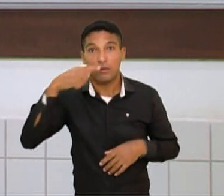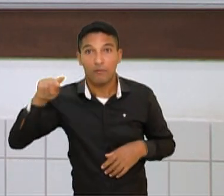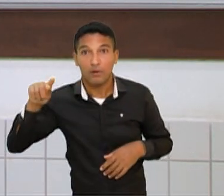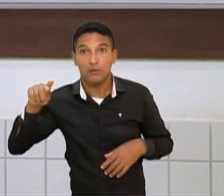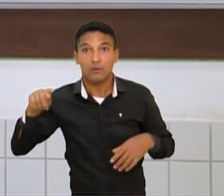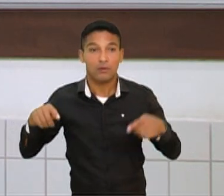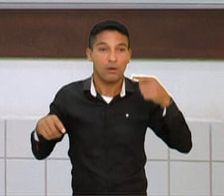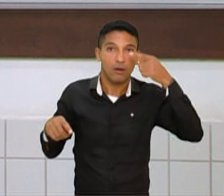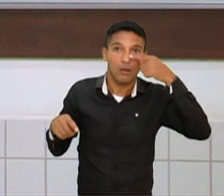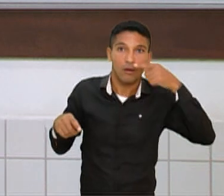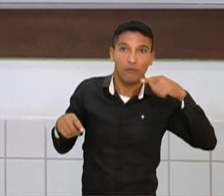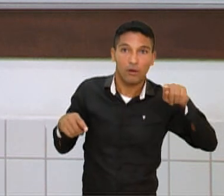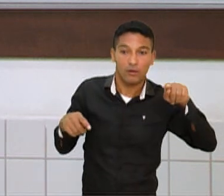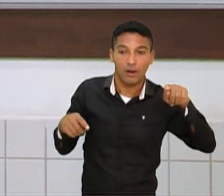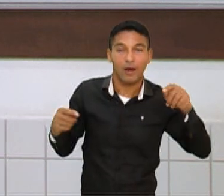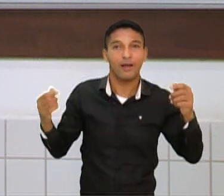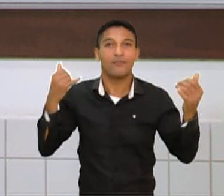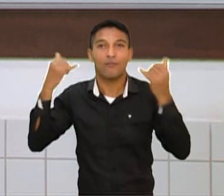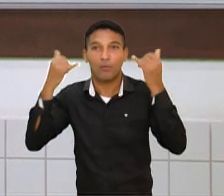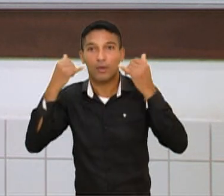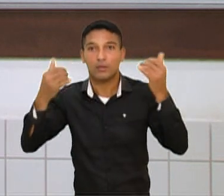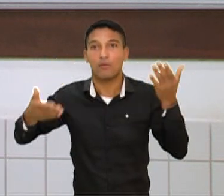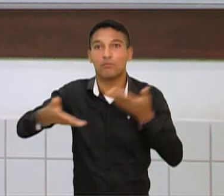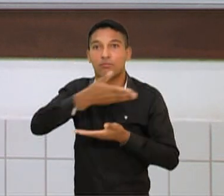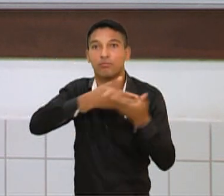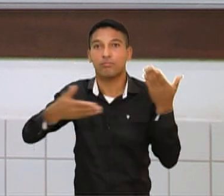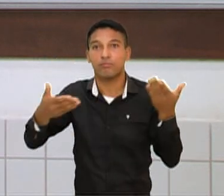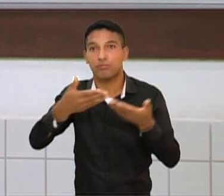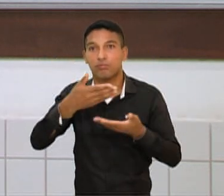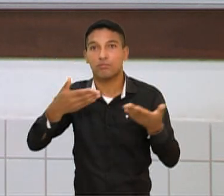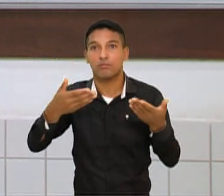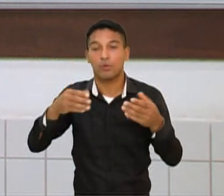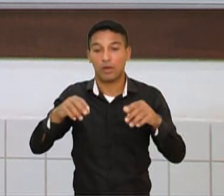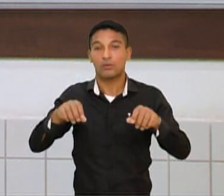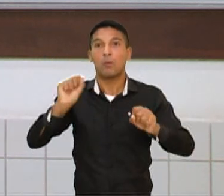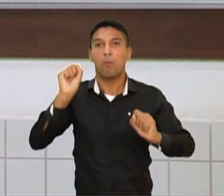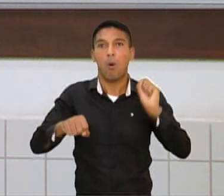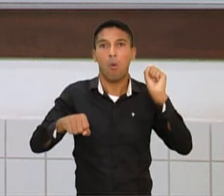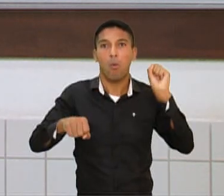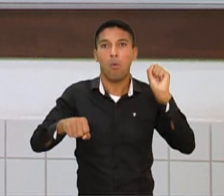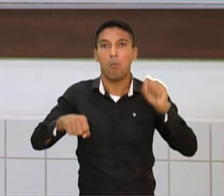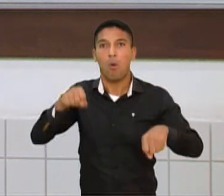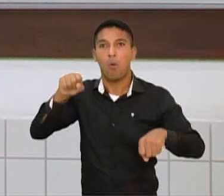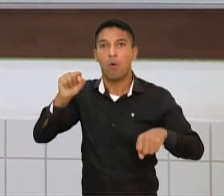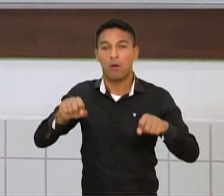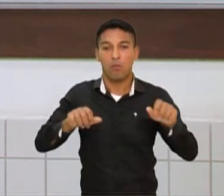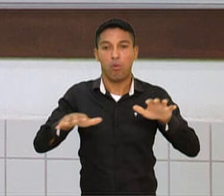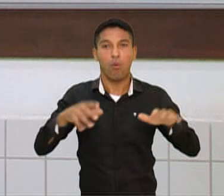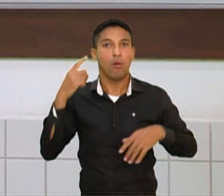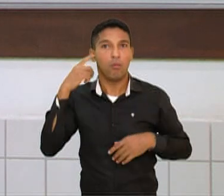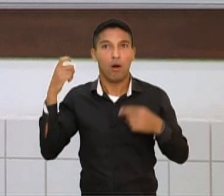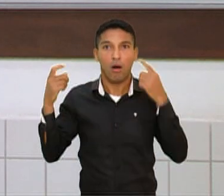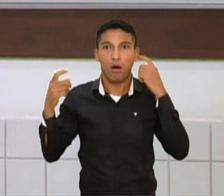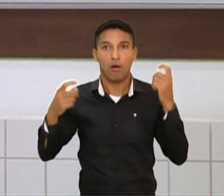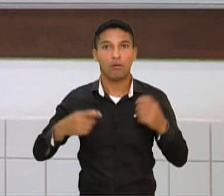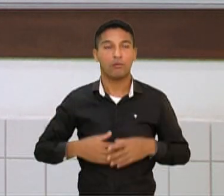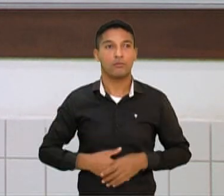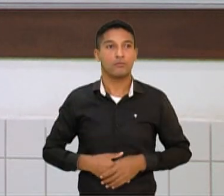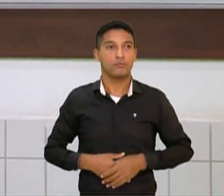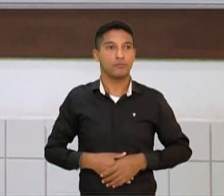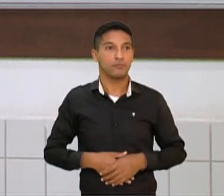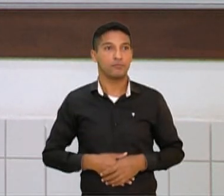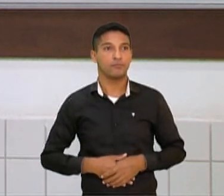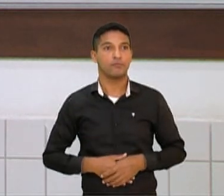o que um está passando de informação para o outro também. Tudo bem? Eu trouxe também daqui a pouco alguns exemplos, a gente já vai falar.